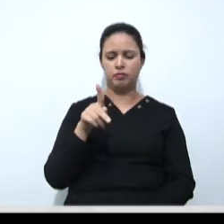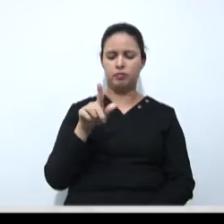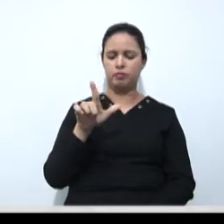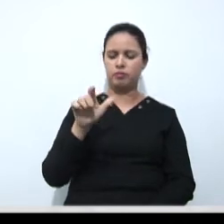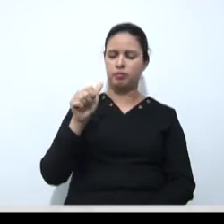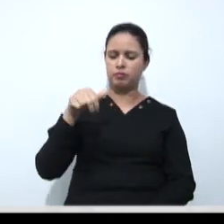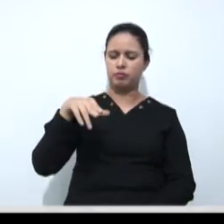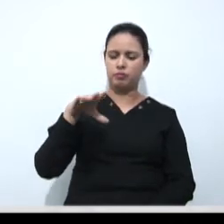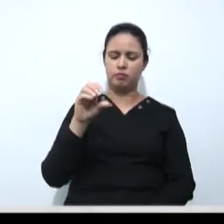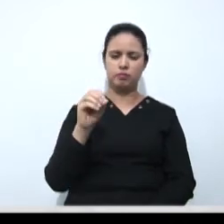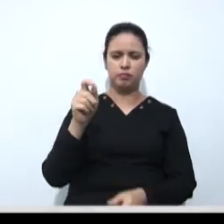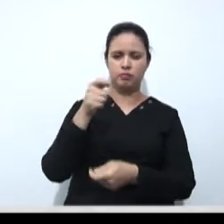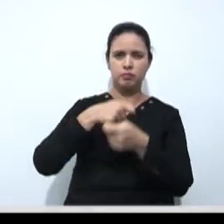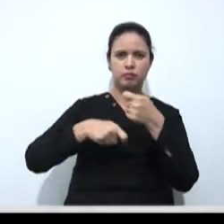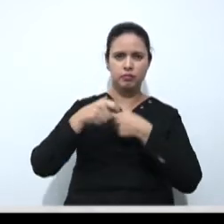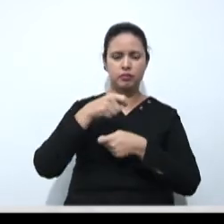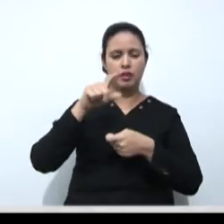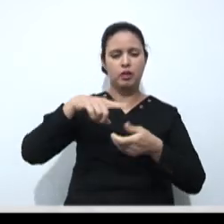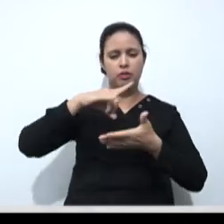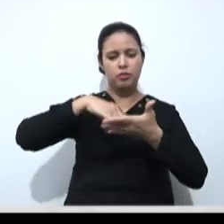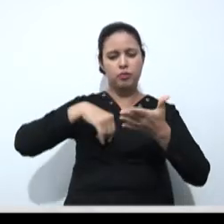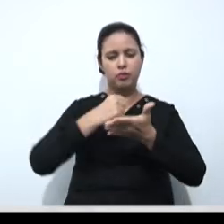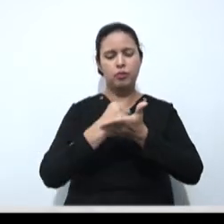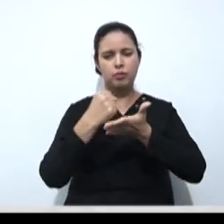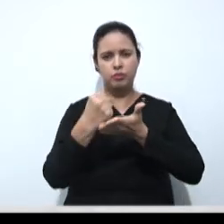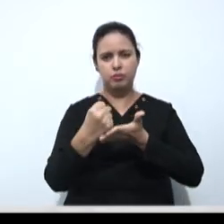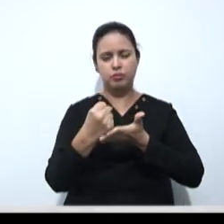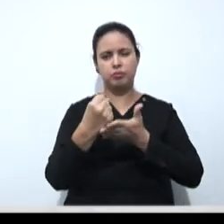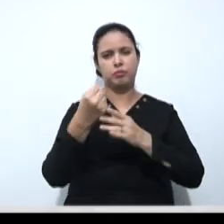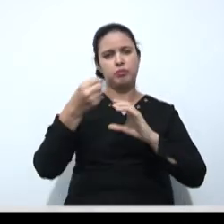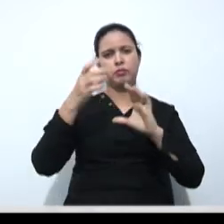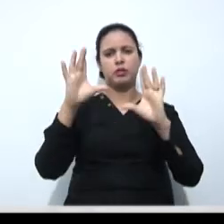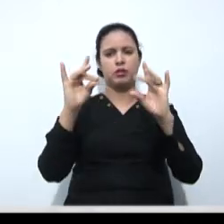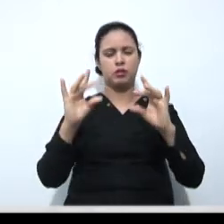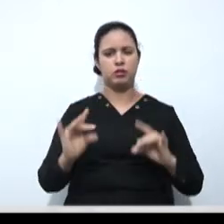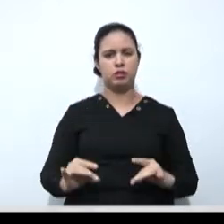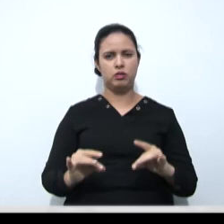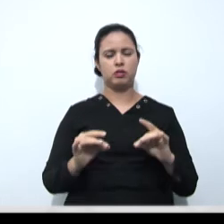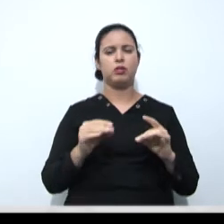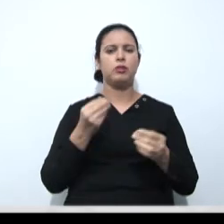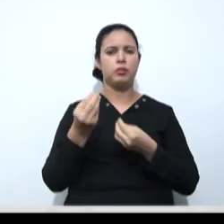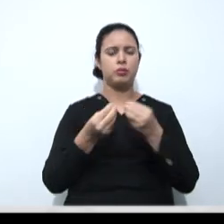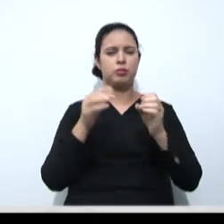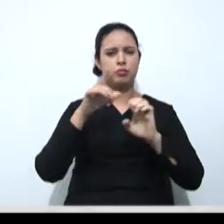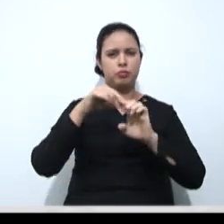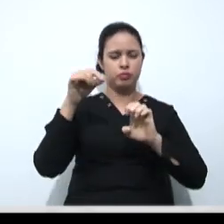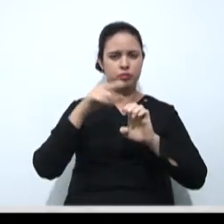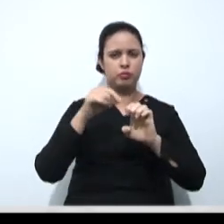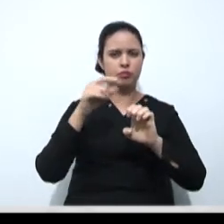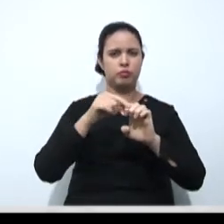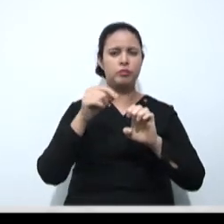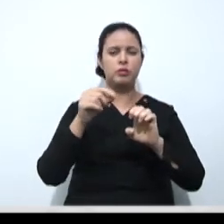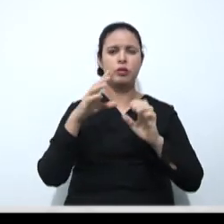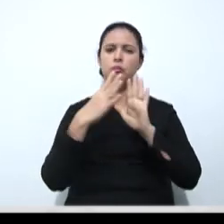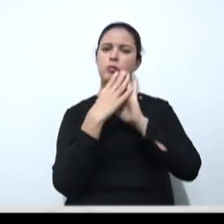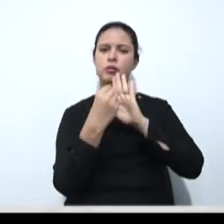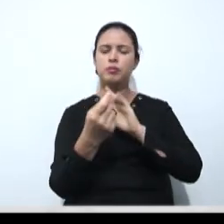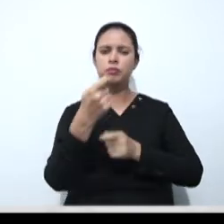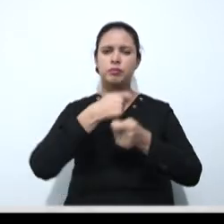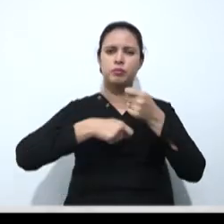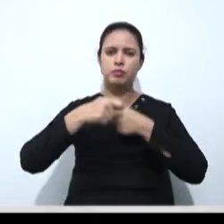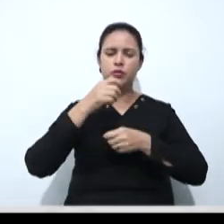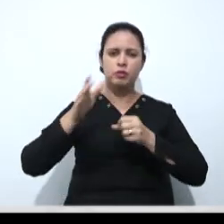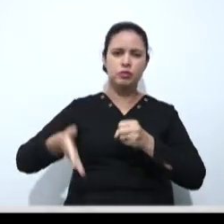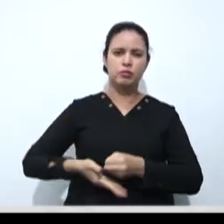é o plano de negócio? É um documento usado para descrever um empreendimento e um modelo de negócio que sustenta a empresa,